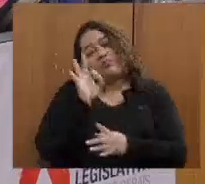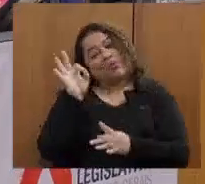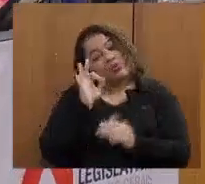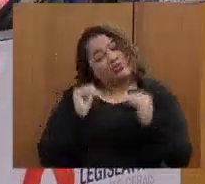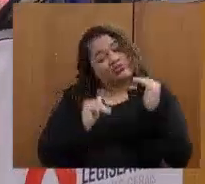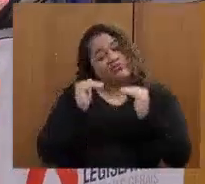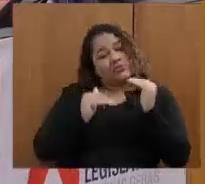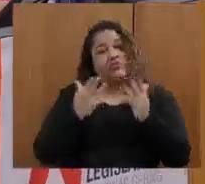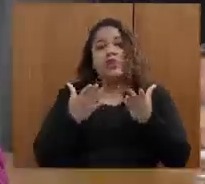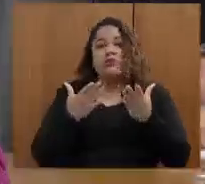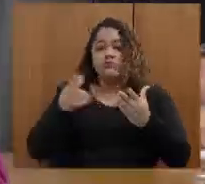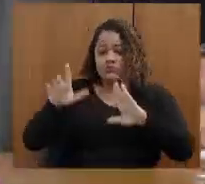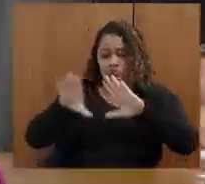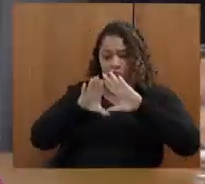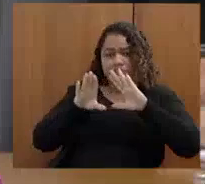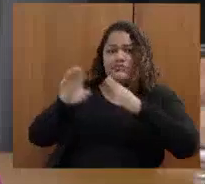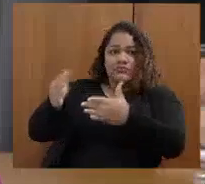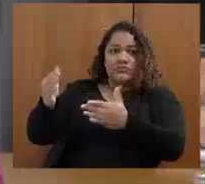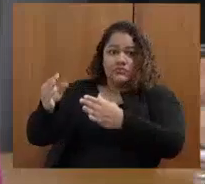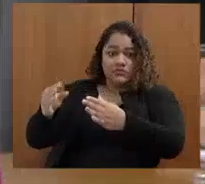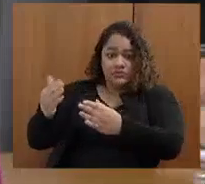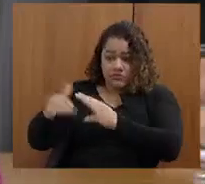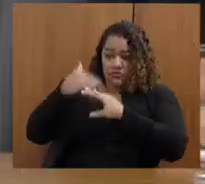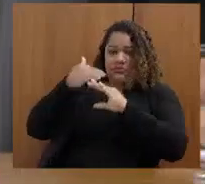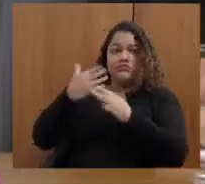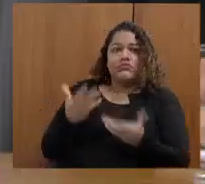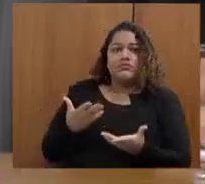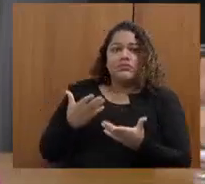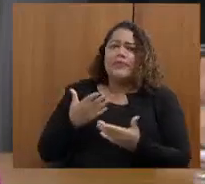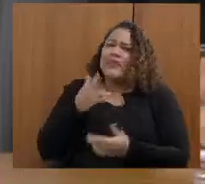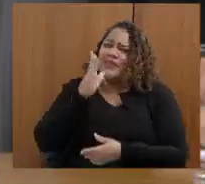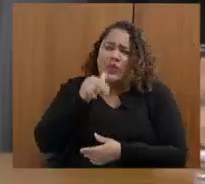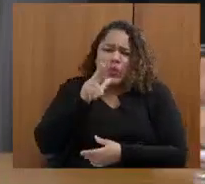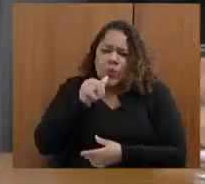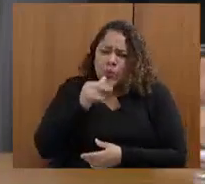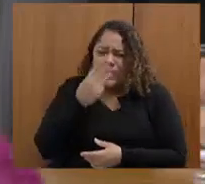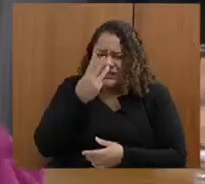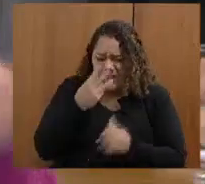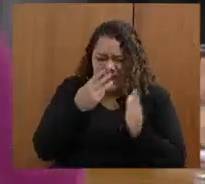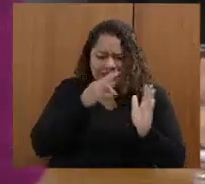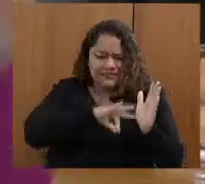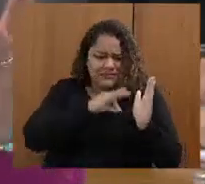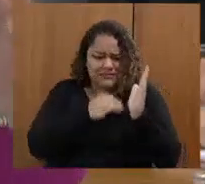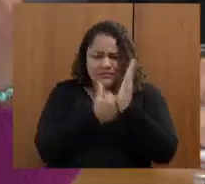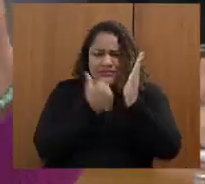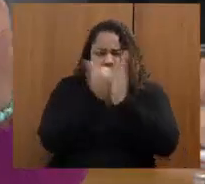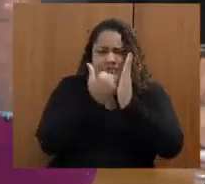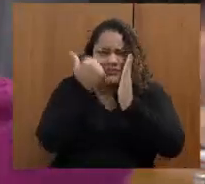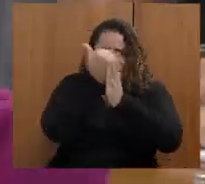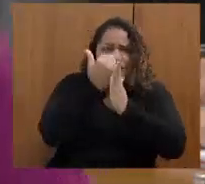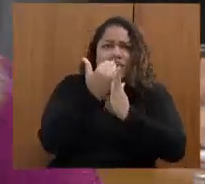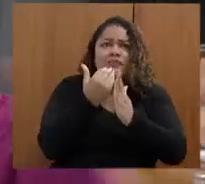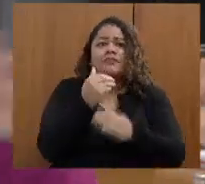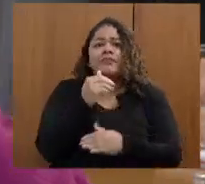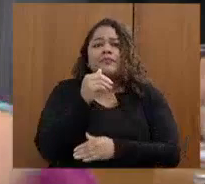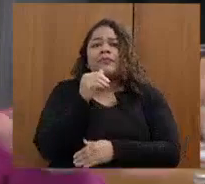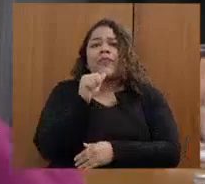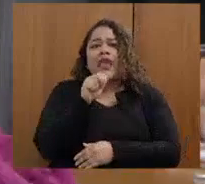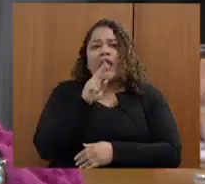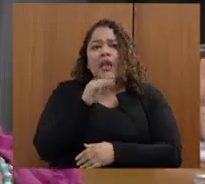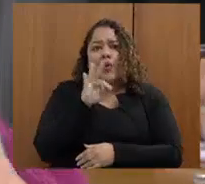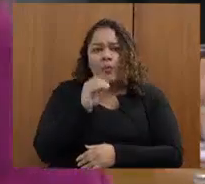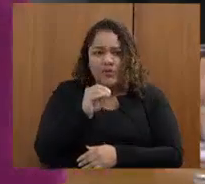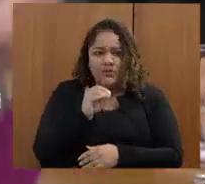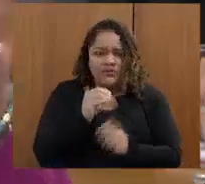para Assembleia legislativo então não tem três aumentos nunca tiveram três aumentos aliás aumenta é quando é acima a ler conta tudo